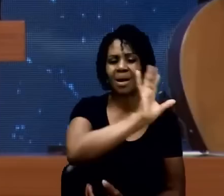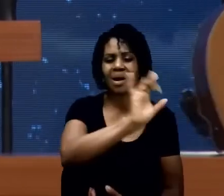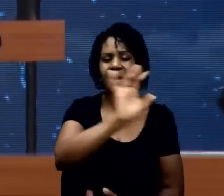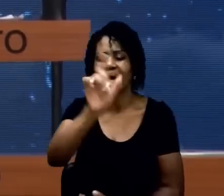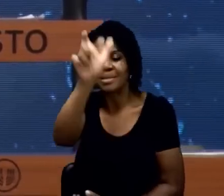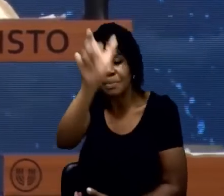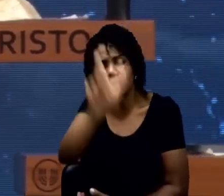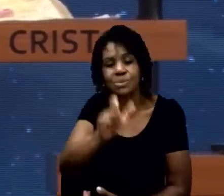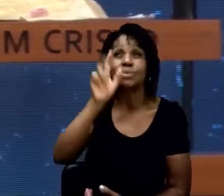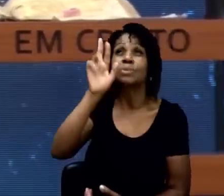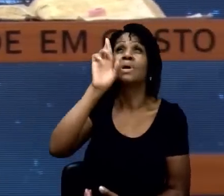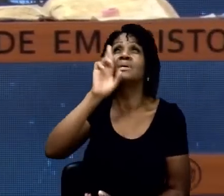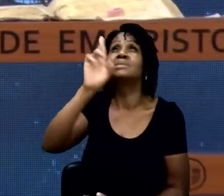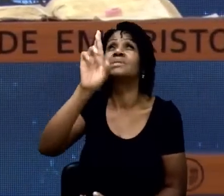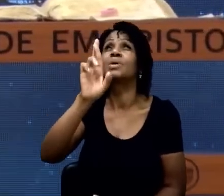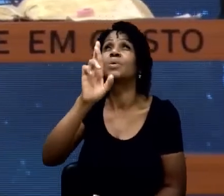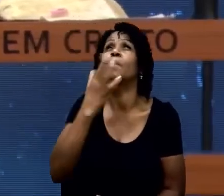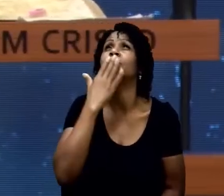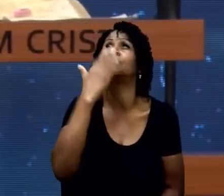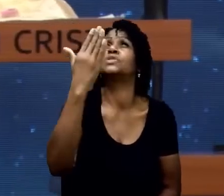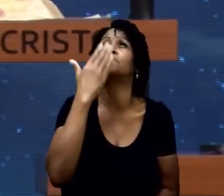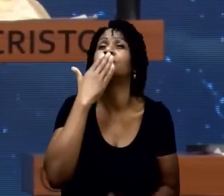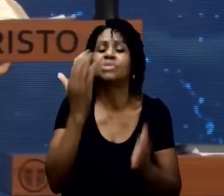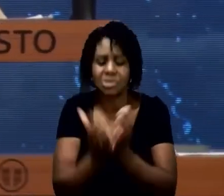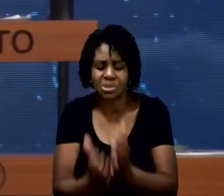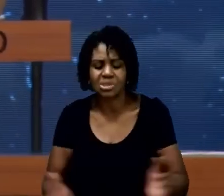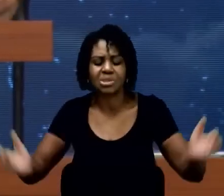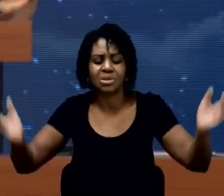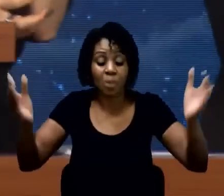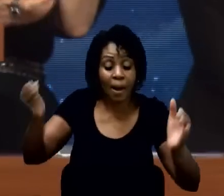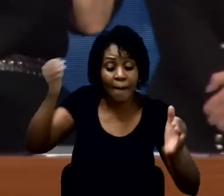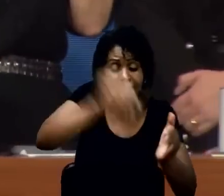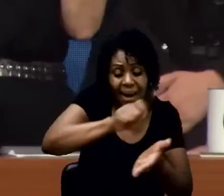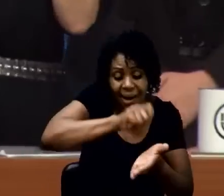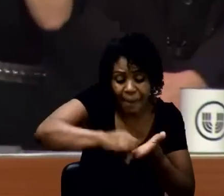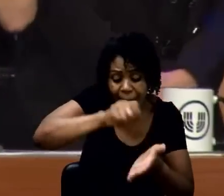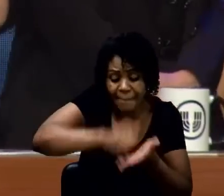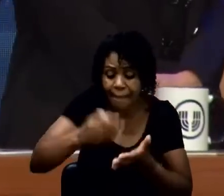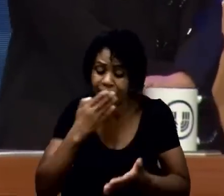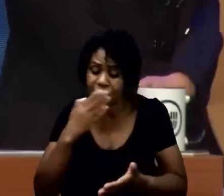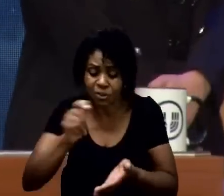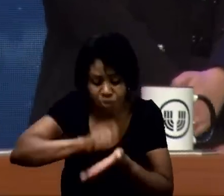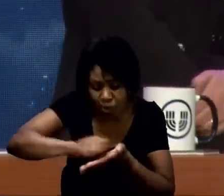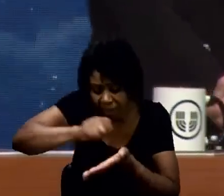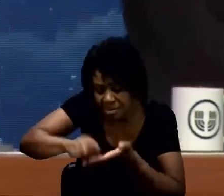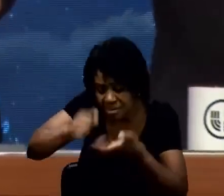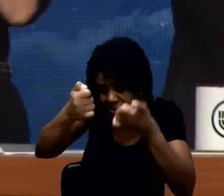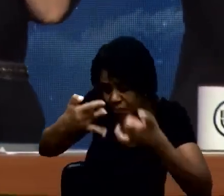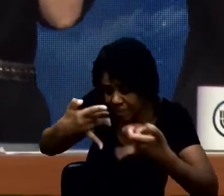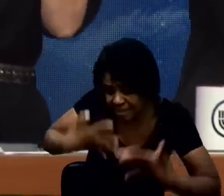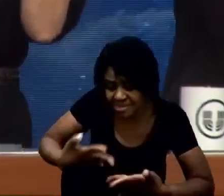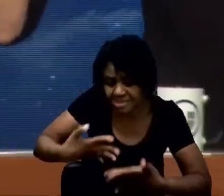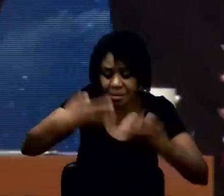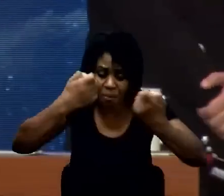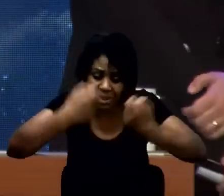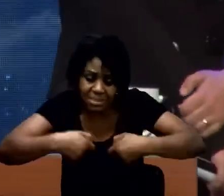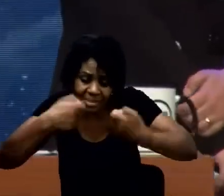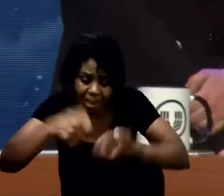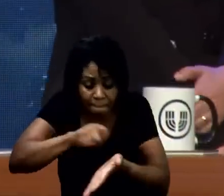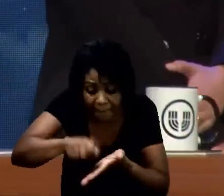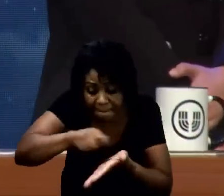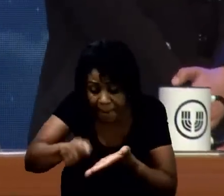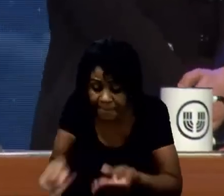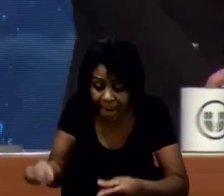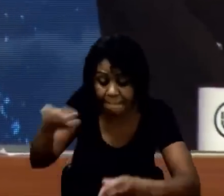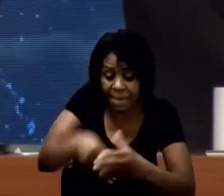vida. Olha para cada pedido. Nesse sexto Senhor. São pedidos e mais pedidos. Angústias. Tristezas.